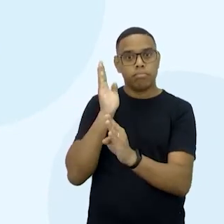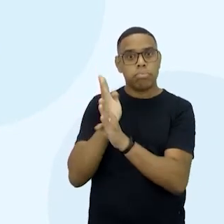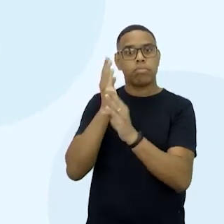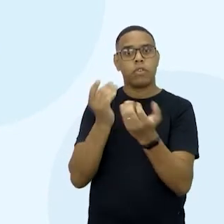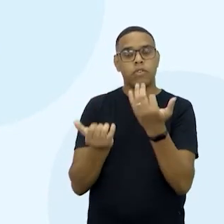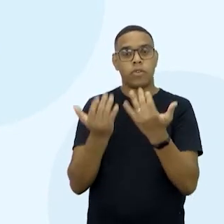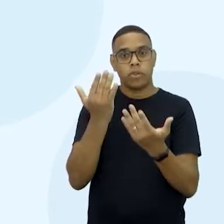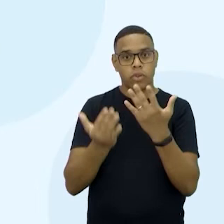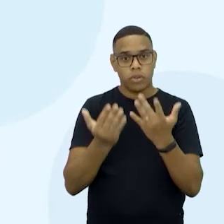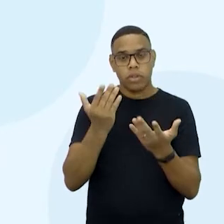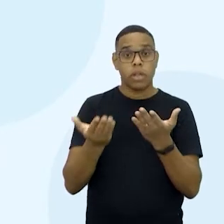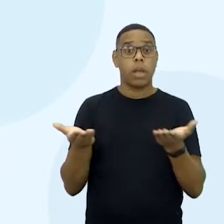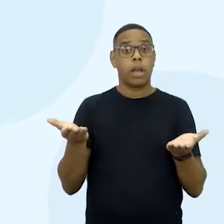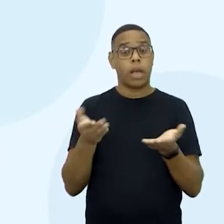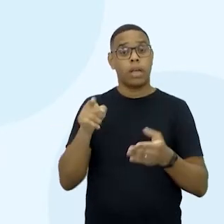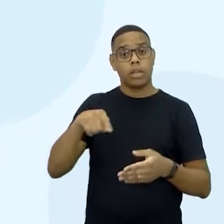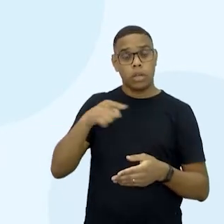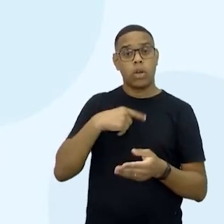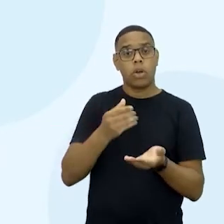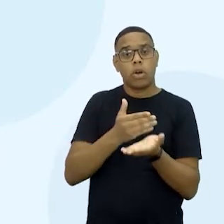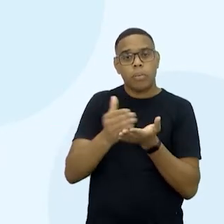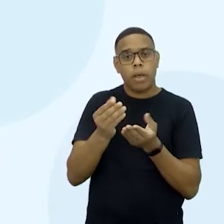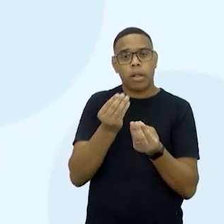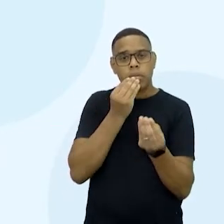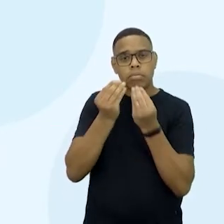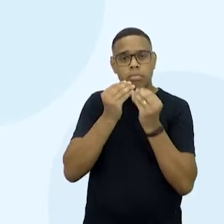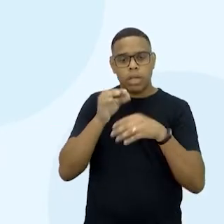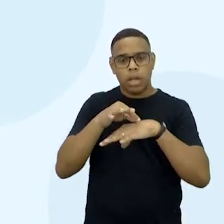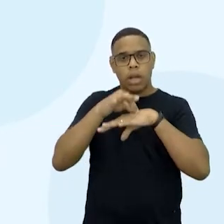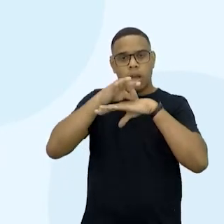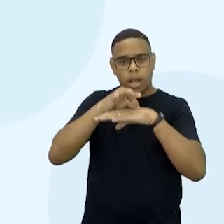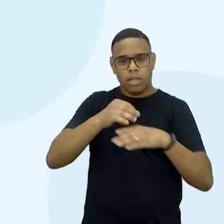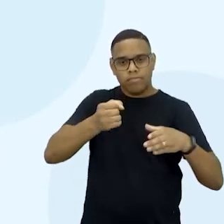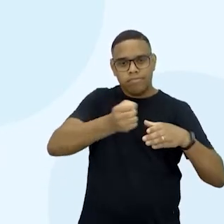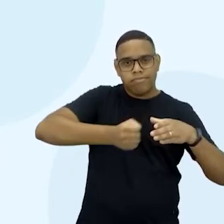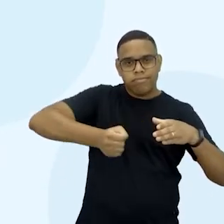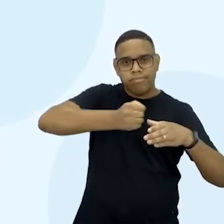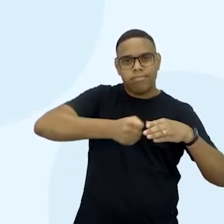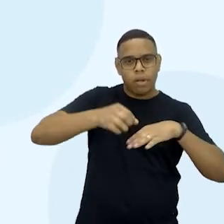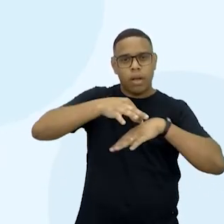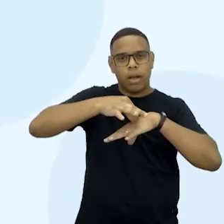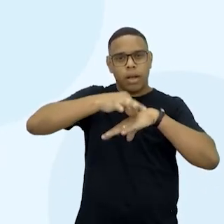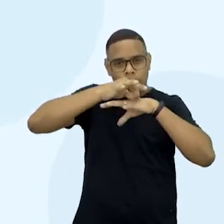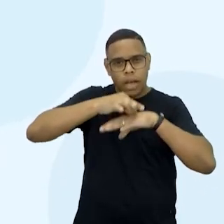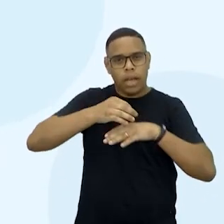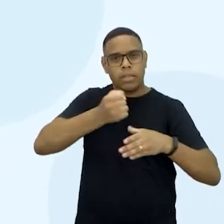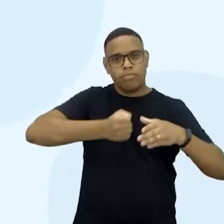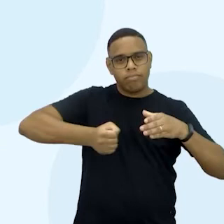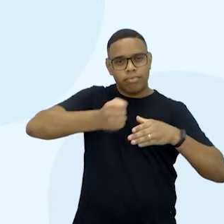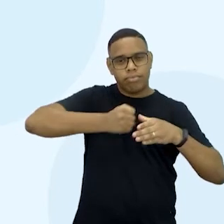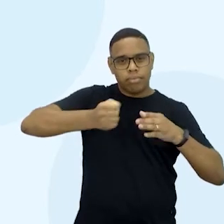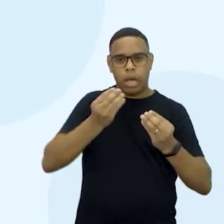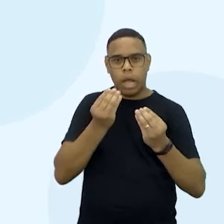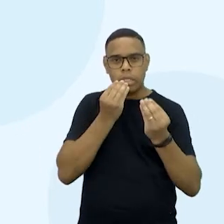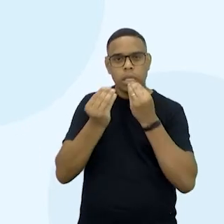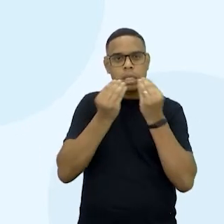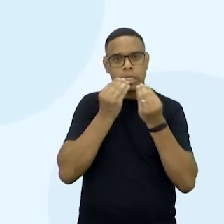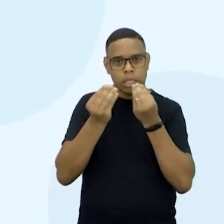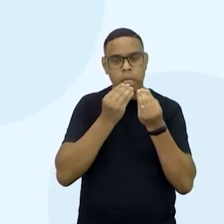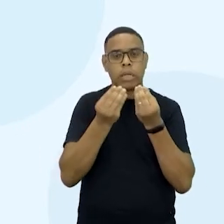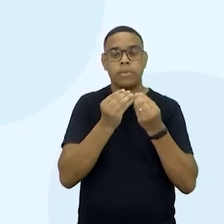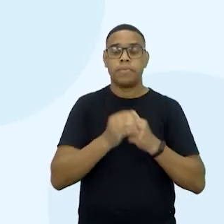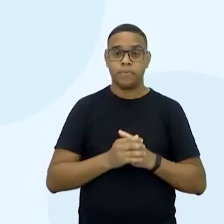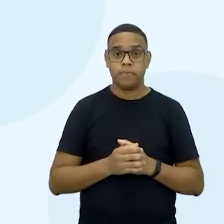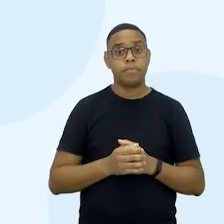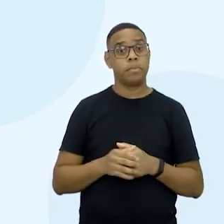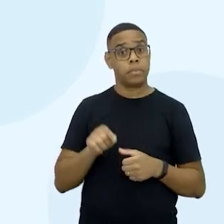passam a consumir carnes cozidas né Então nesse passam também a cozinhar os alimentos